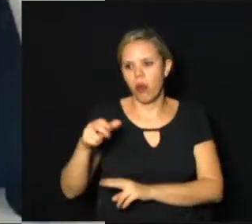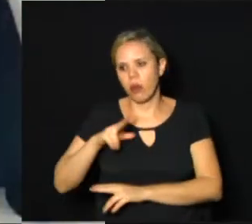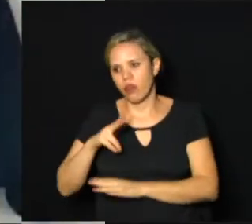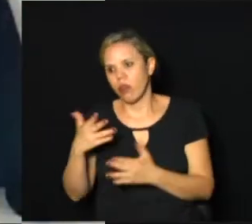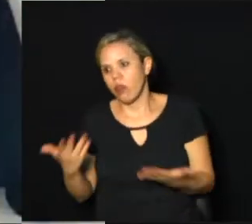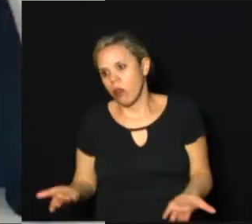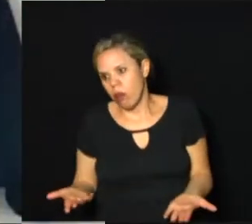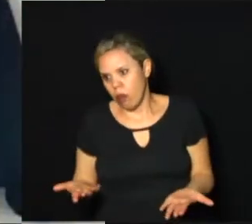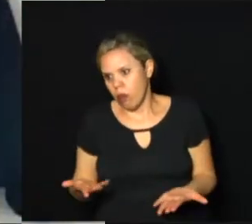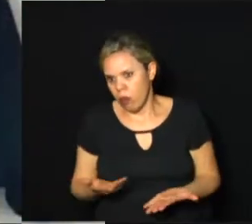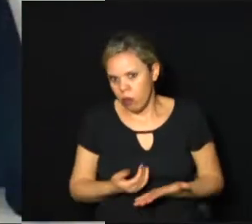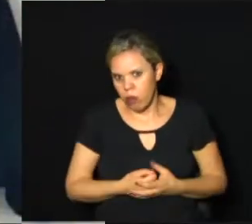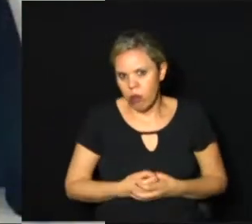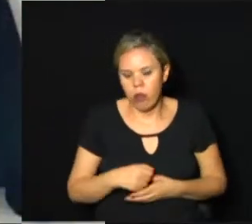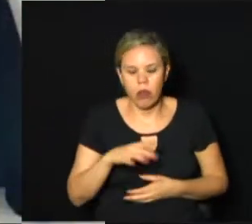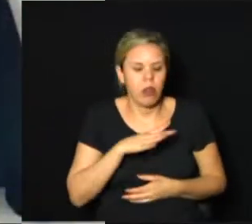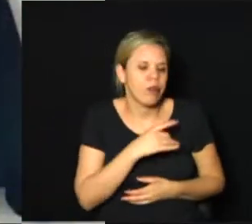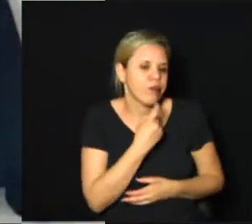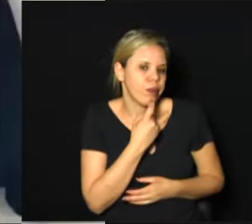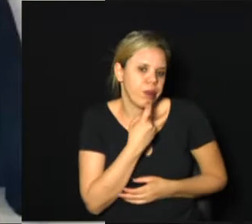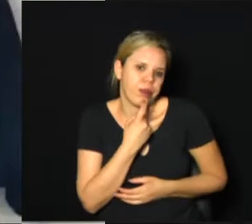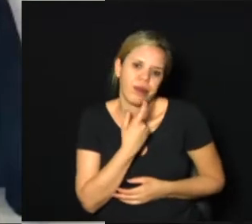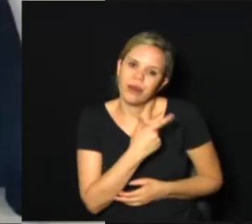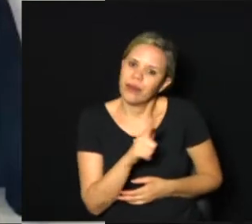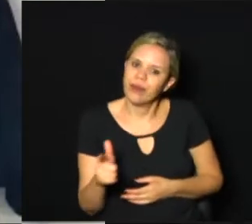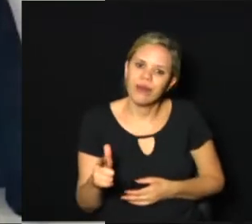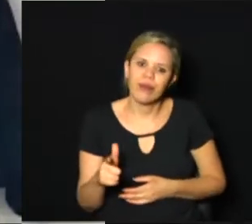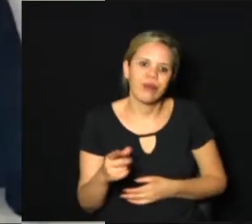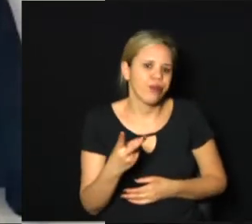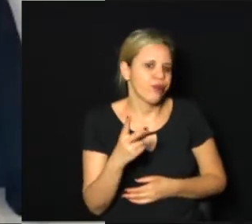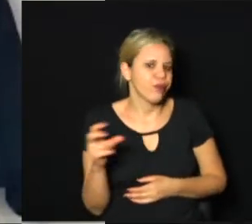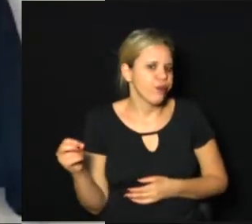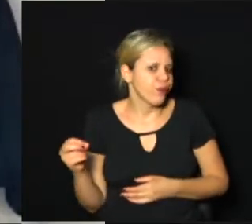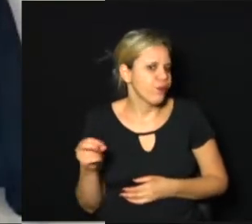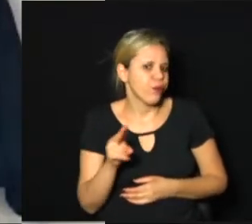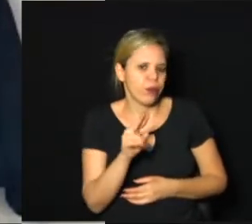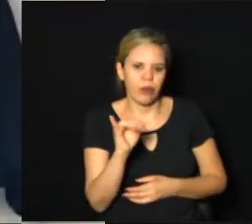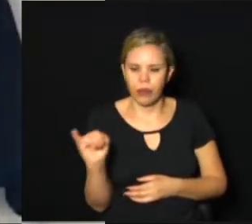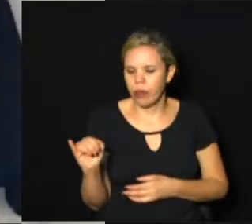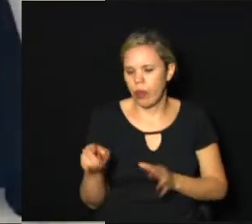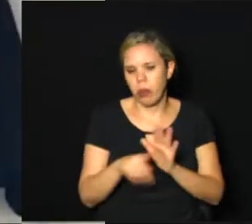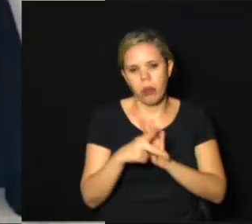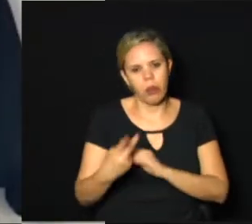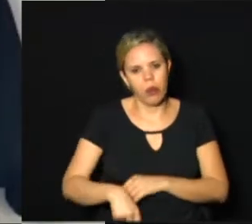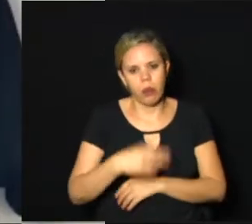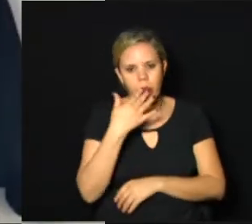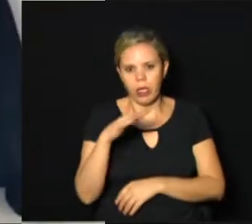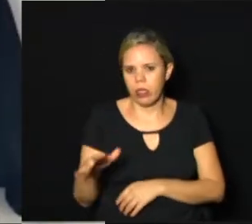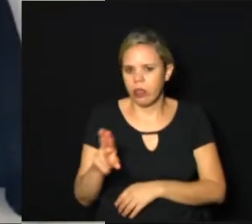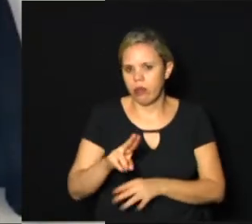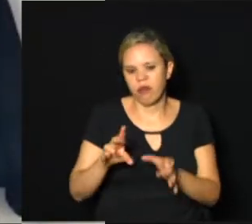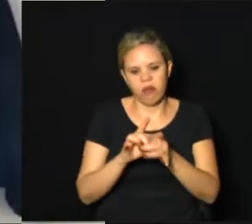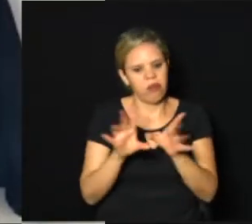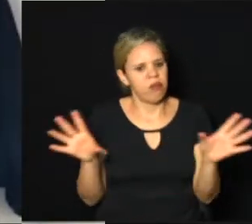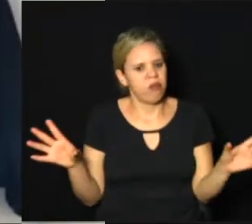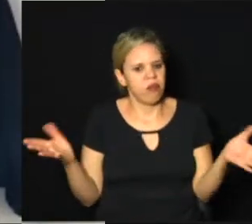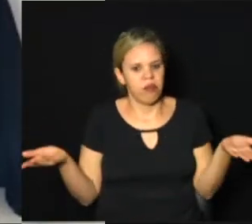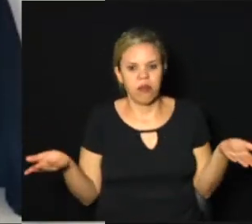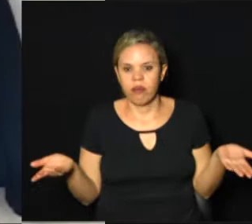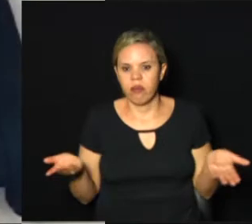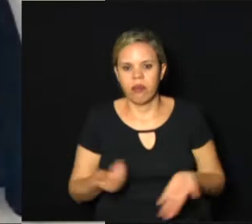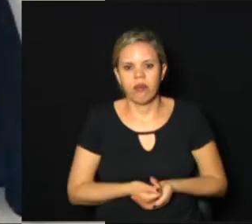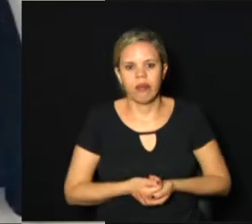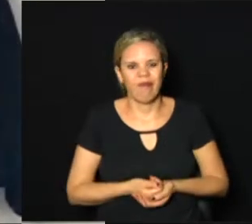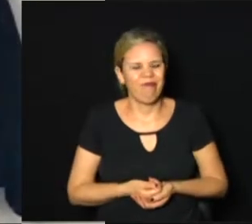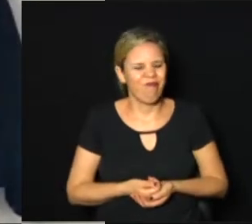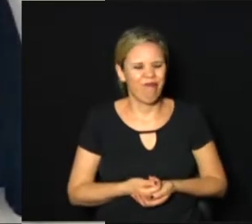na prática, a cidade de Campinas não vai ter sequer 20 leitos de terapia intensiva pediátrica seus à disposição. E isso